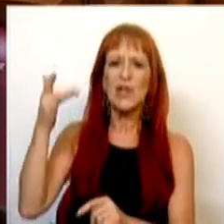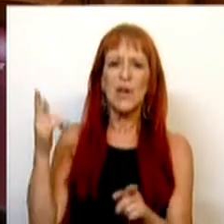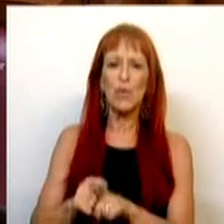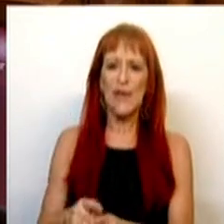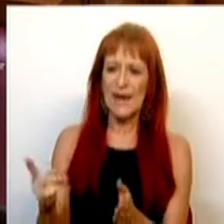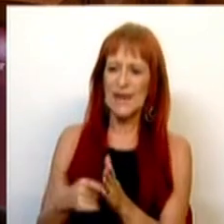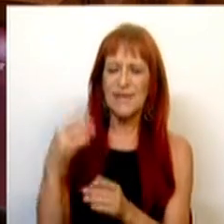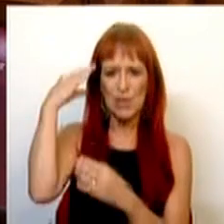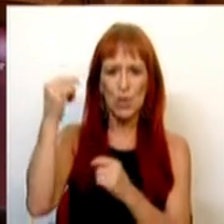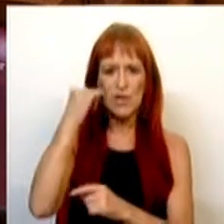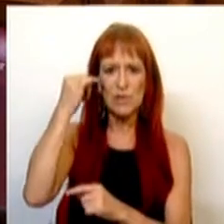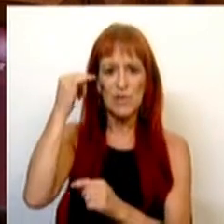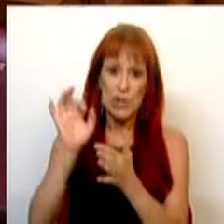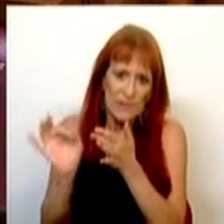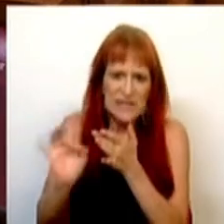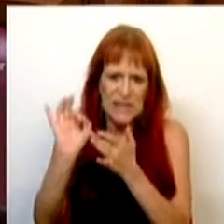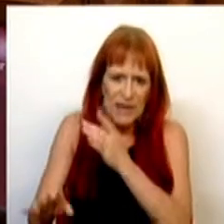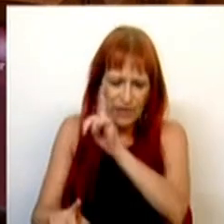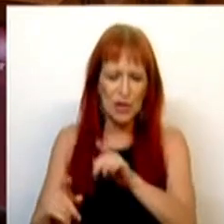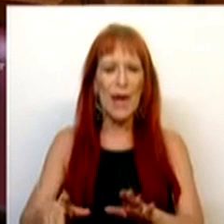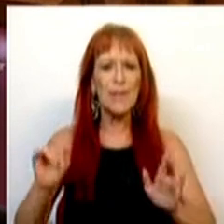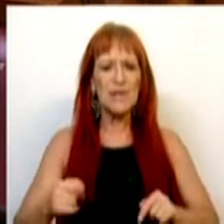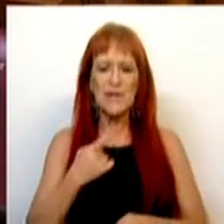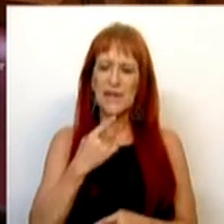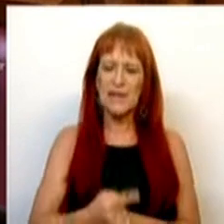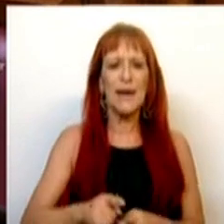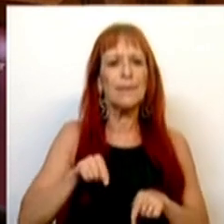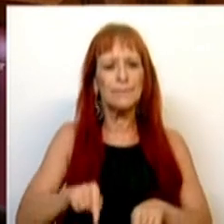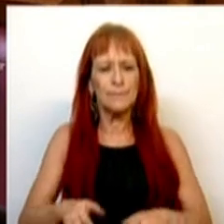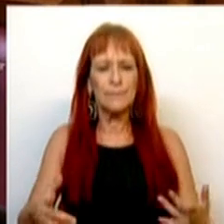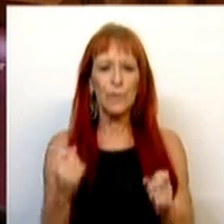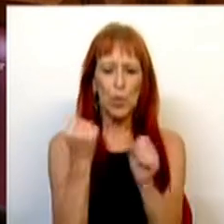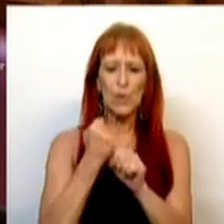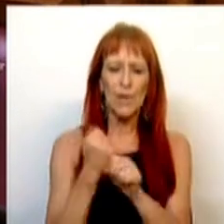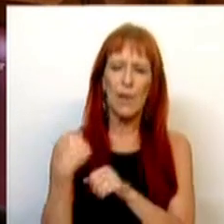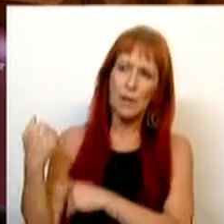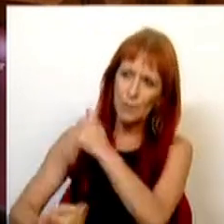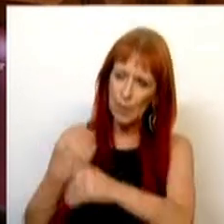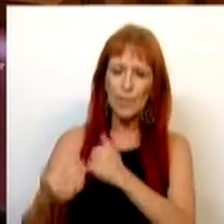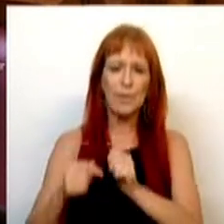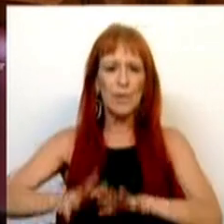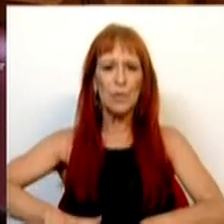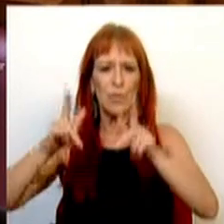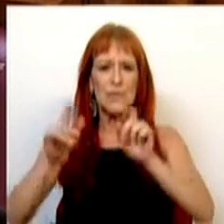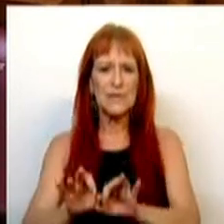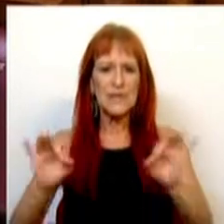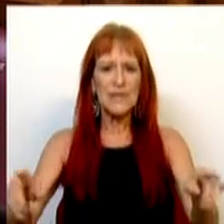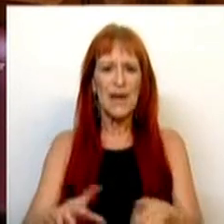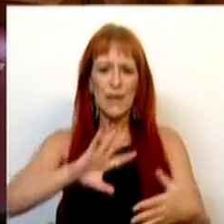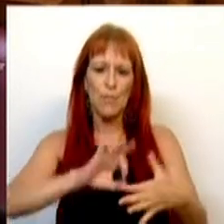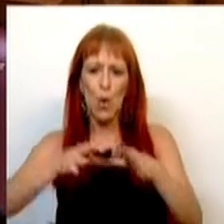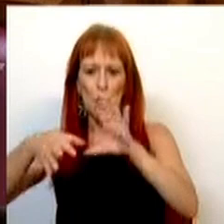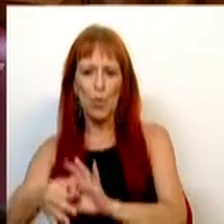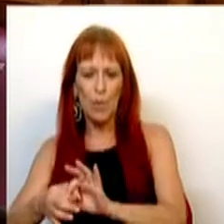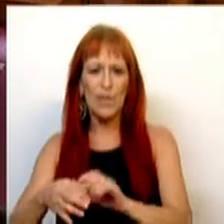com necessidades educativas específicas, importa aqui relevar o trabalho que tem vindo a ser desenvolvido de forma